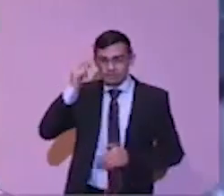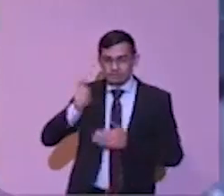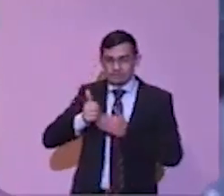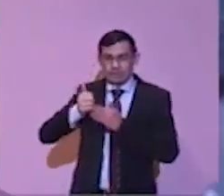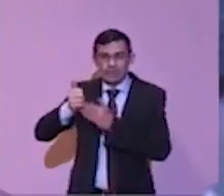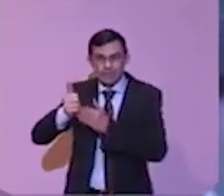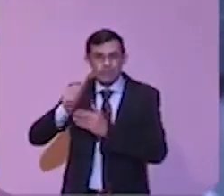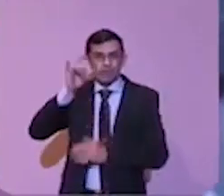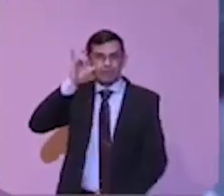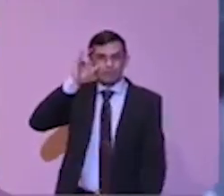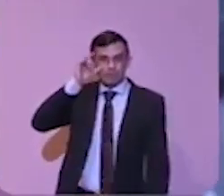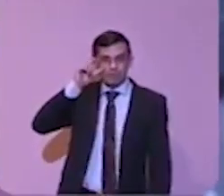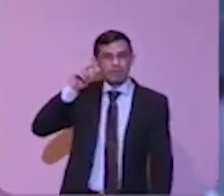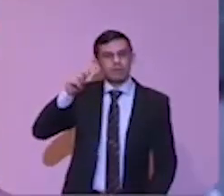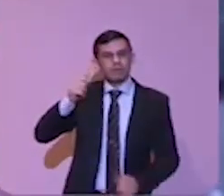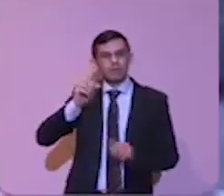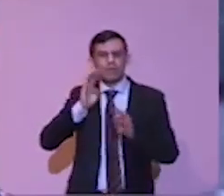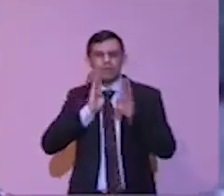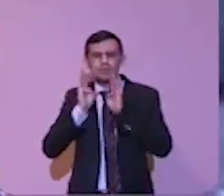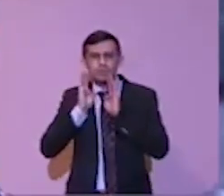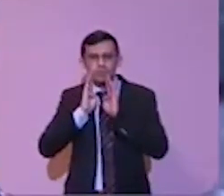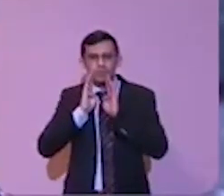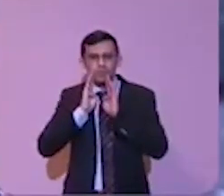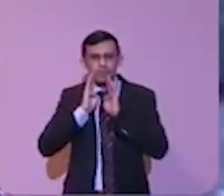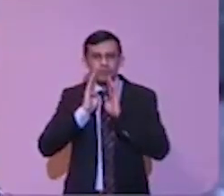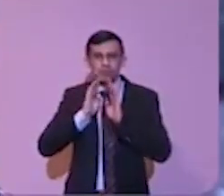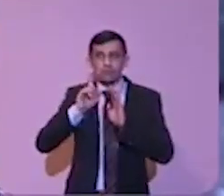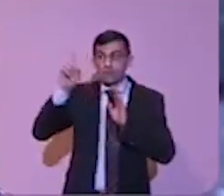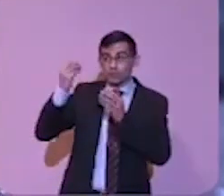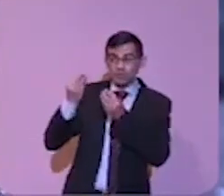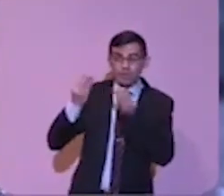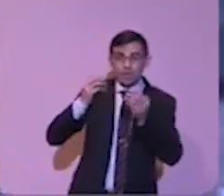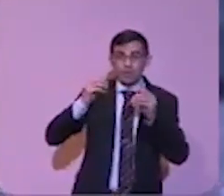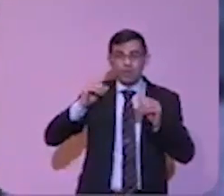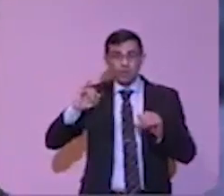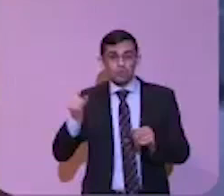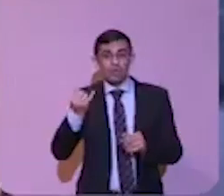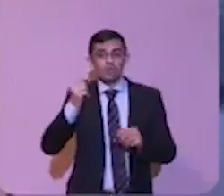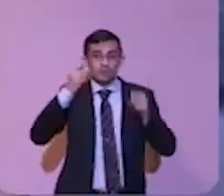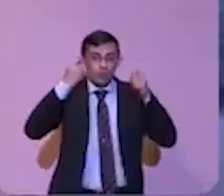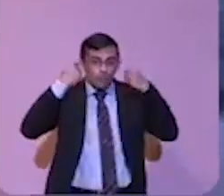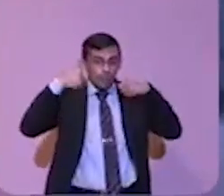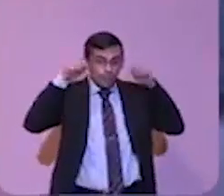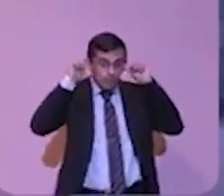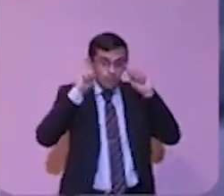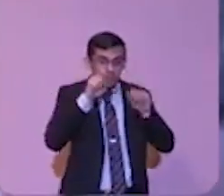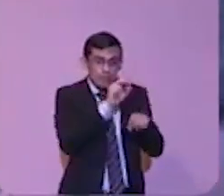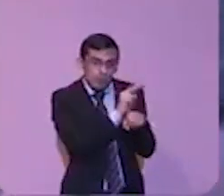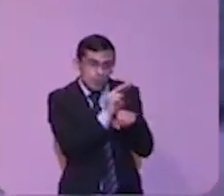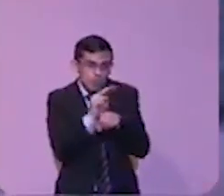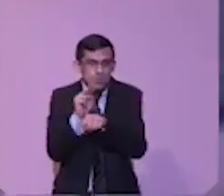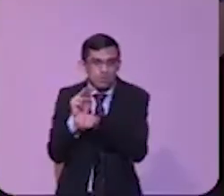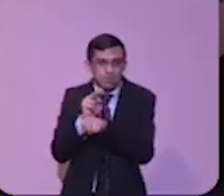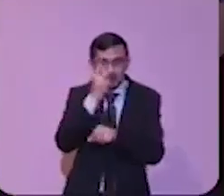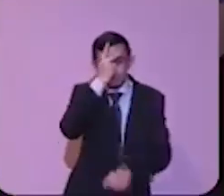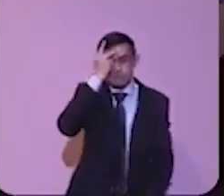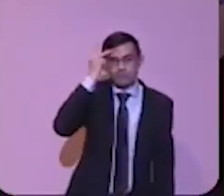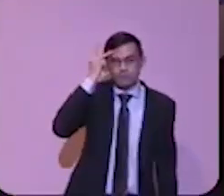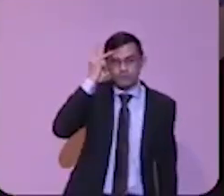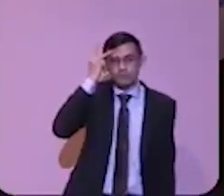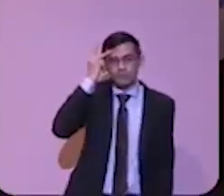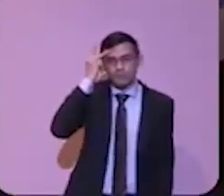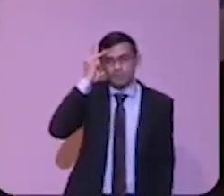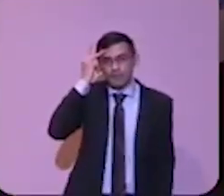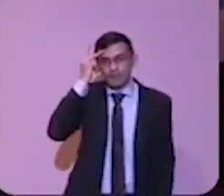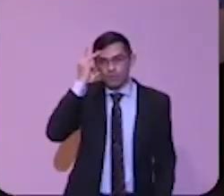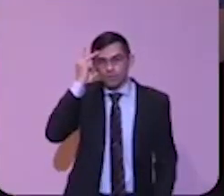é assim a linguagem usada, são tuas ovelhas? E que você é o pastor, é a pastora dessas pessoas?